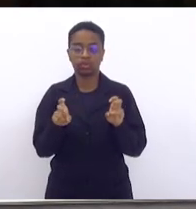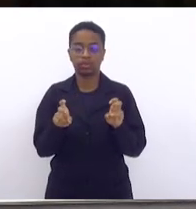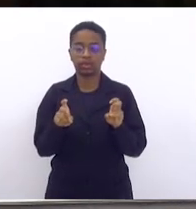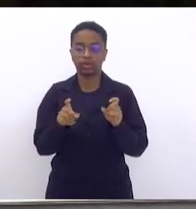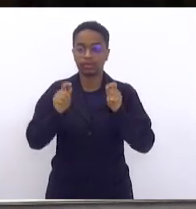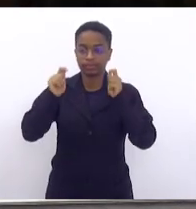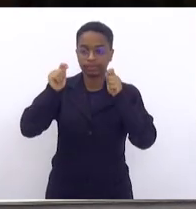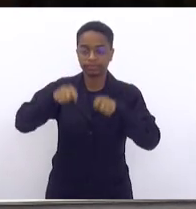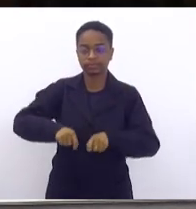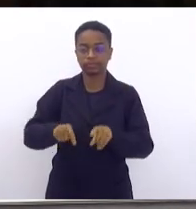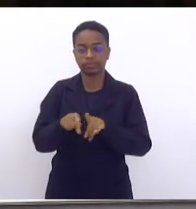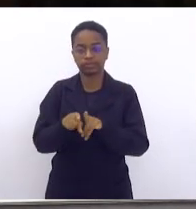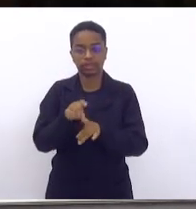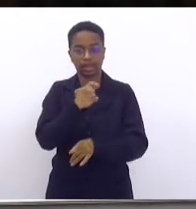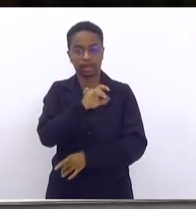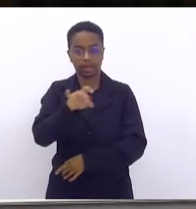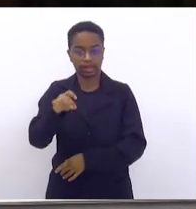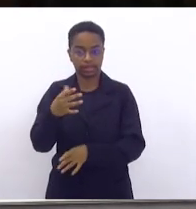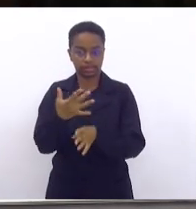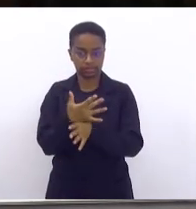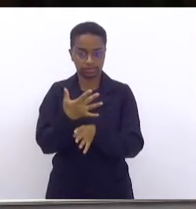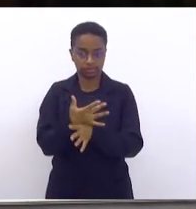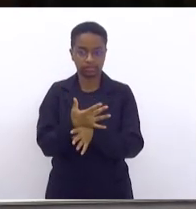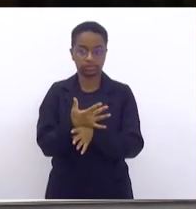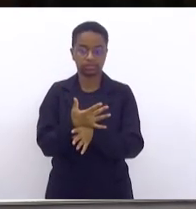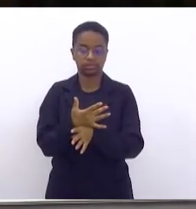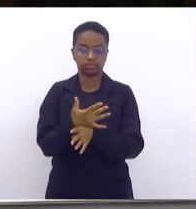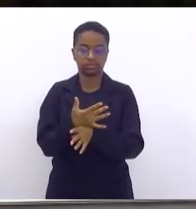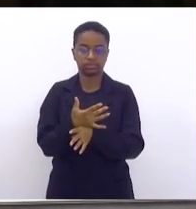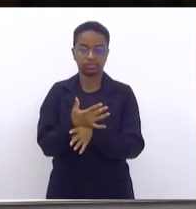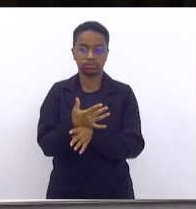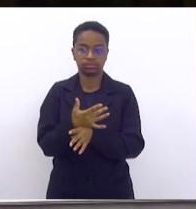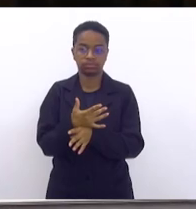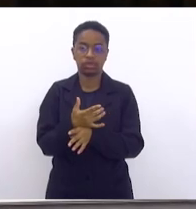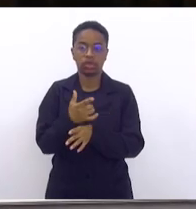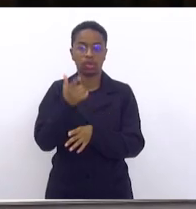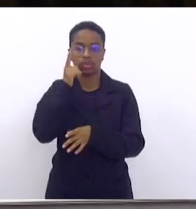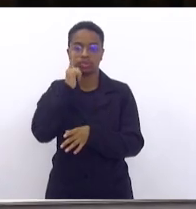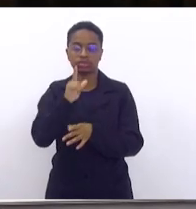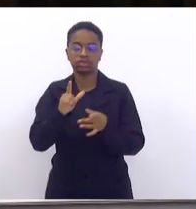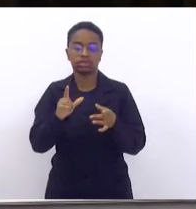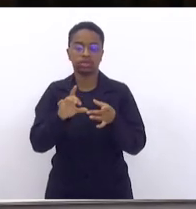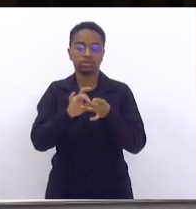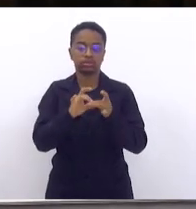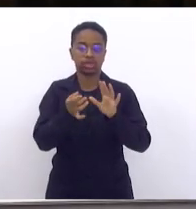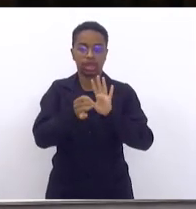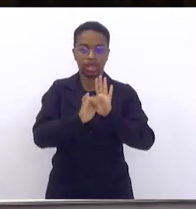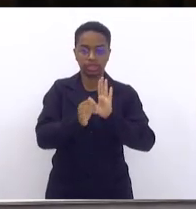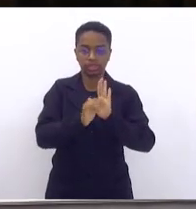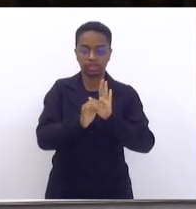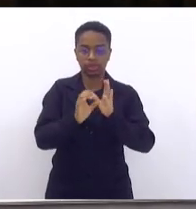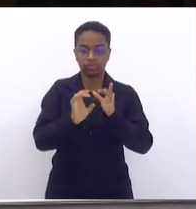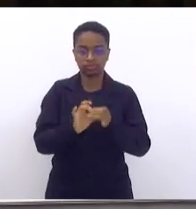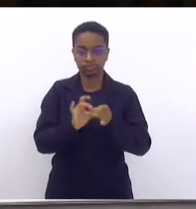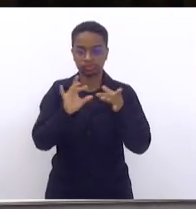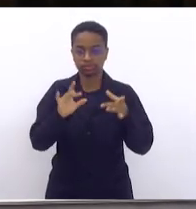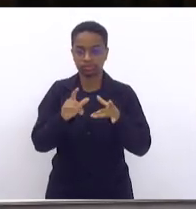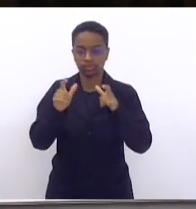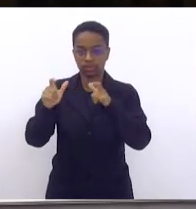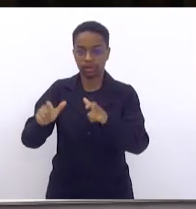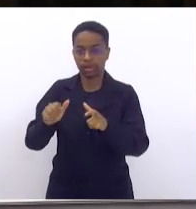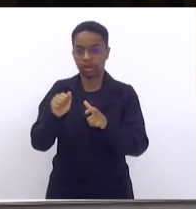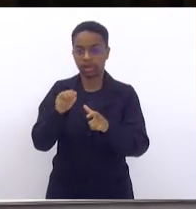também que os municípios tem de nos editais de concessão dos aterros